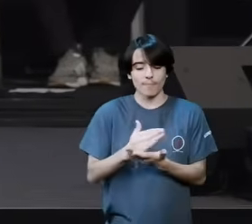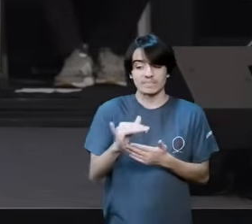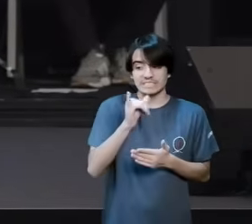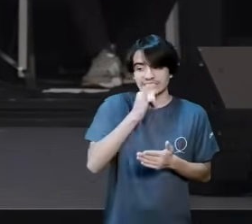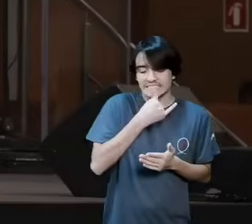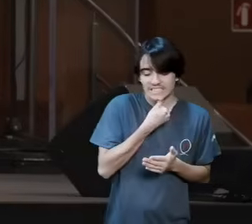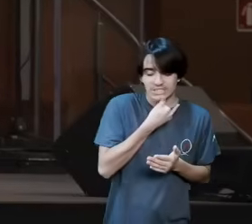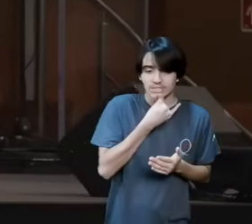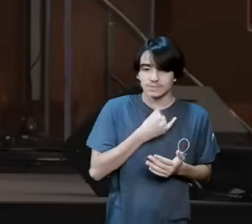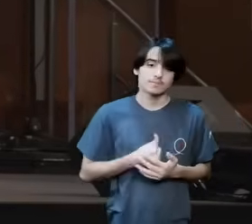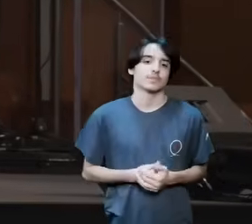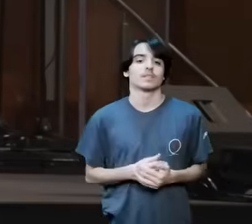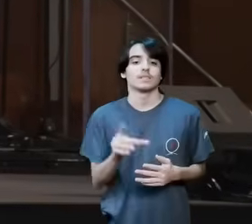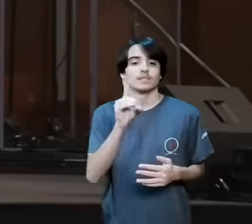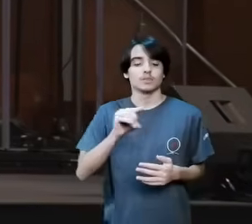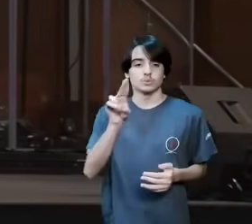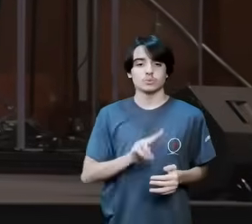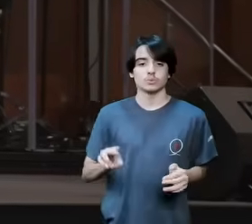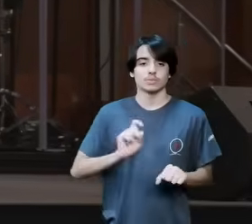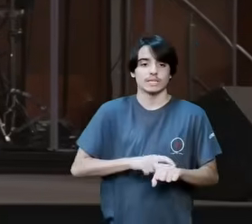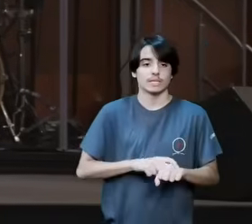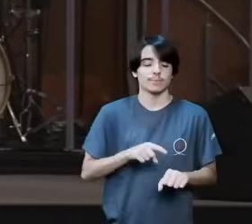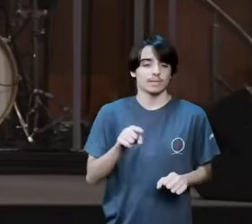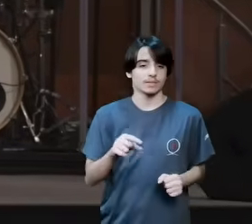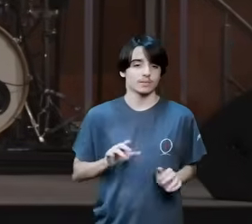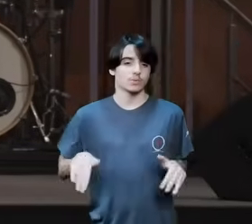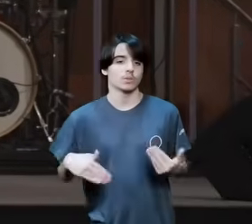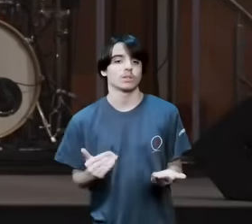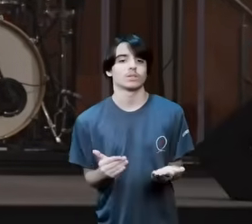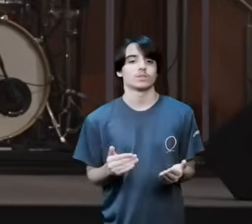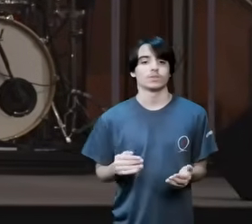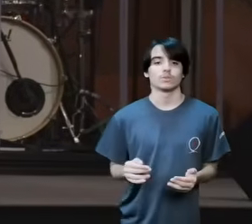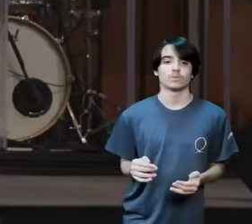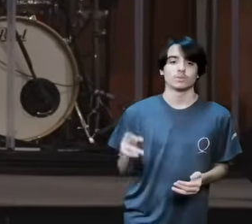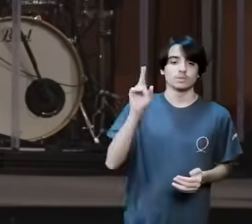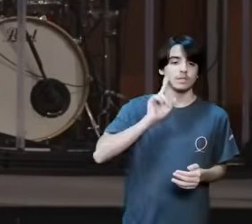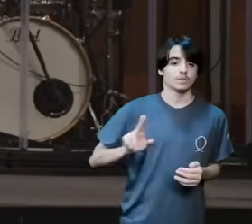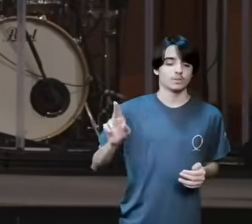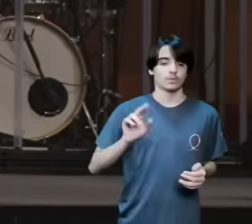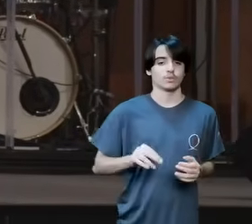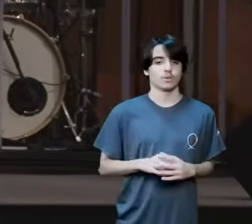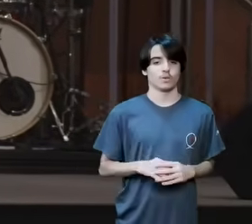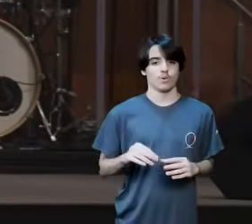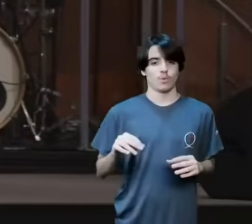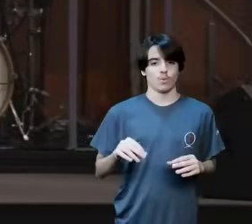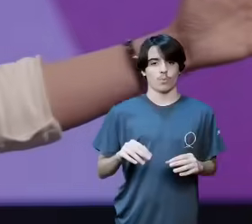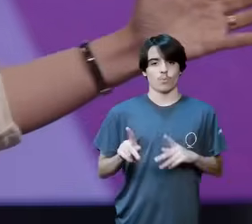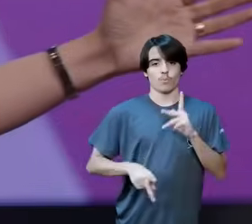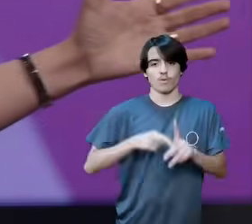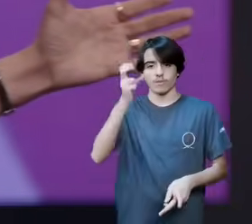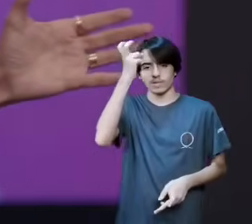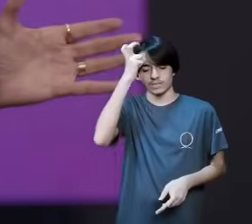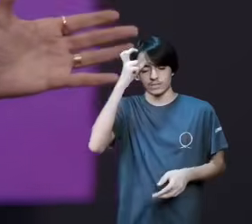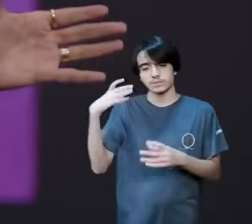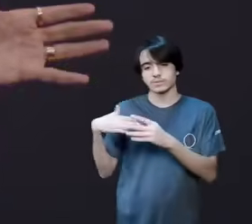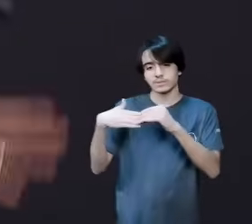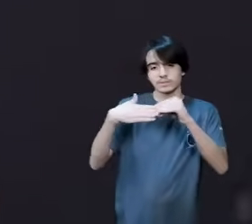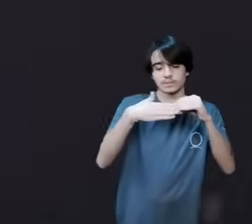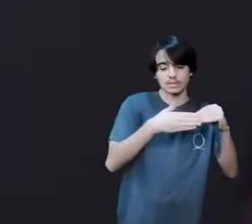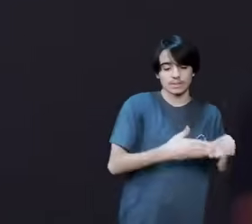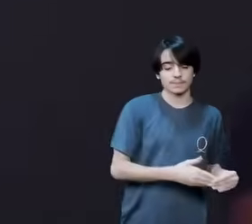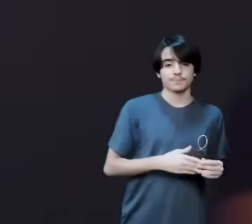E é Deus que usa o tempo para isso. Quando o Senhor tira o povo do Egito e vai trafegar com este povo para entrar em